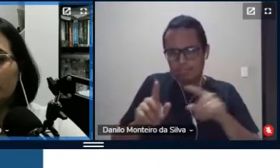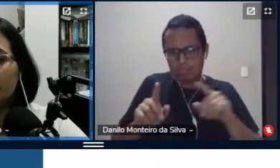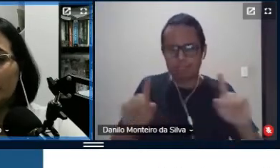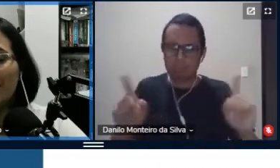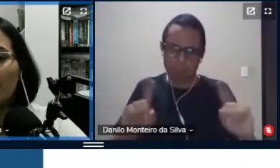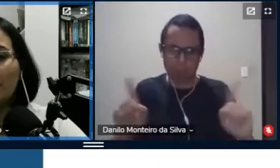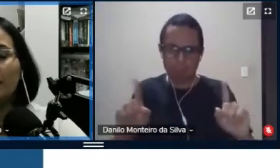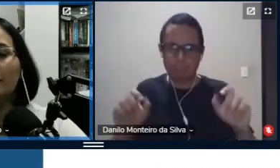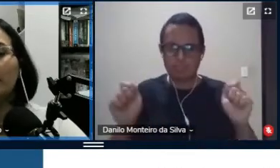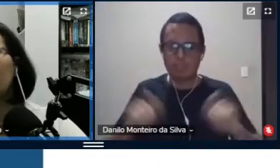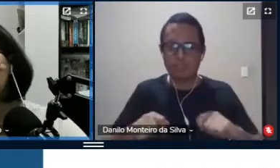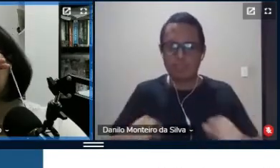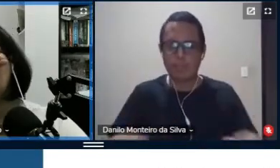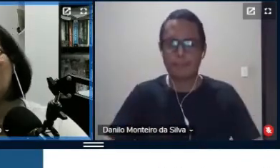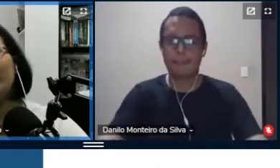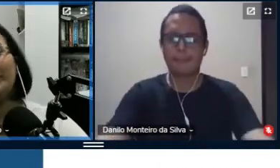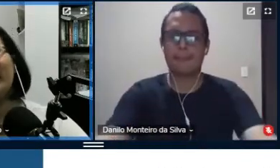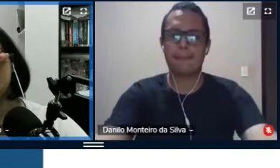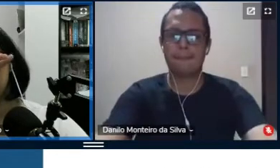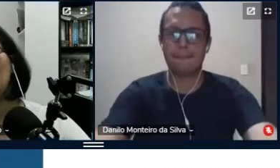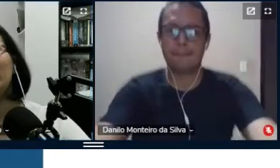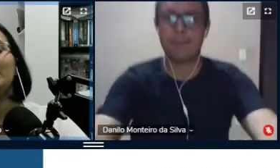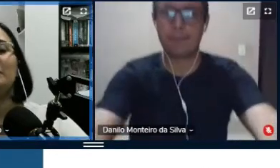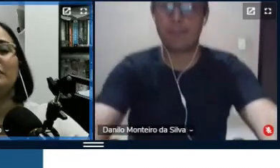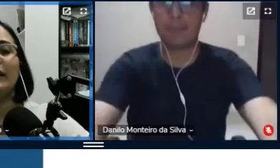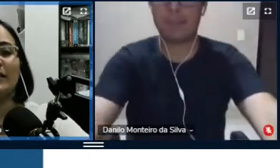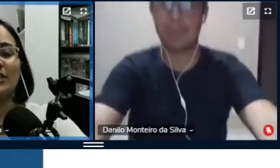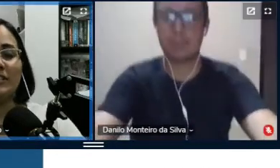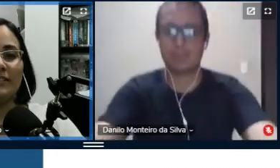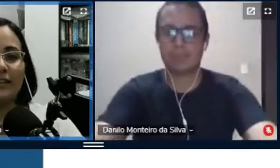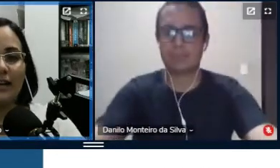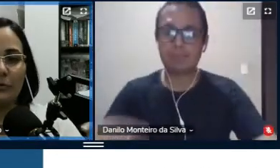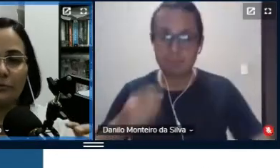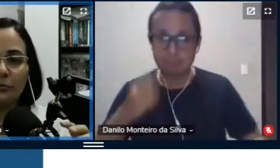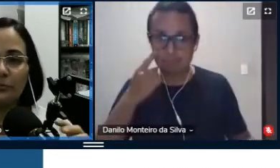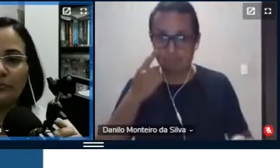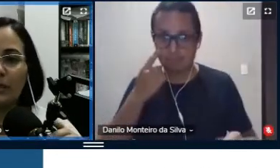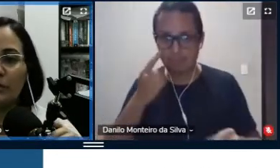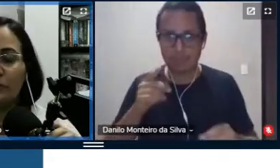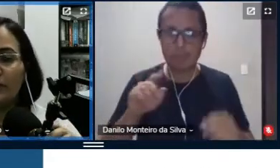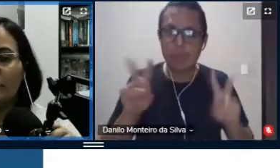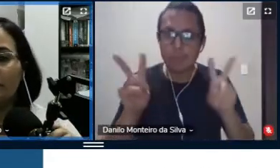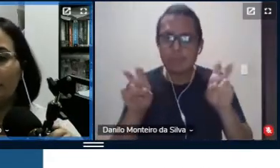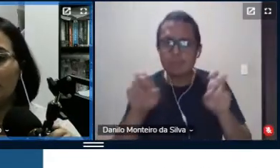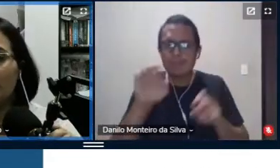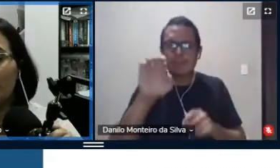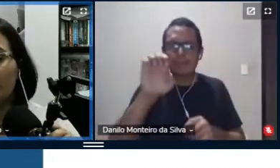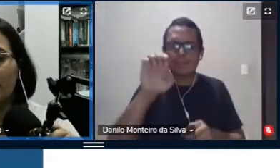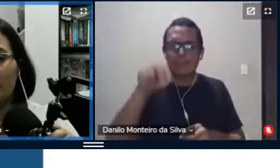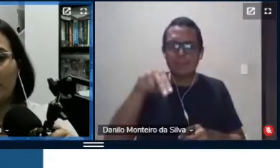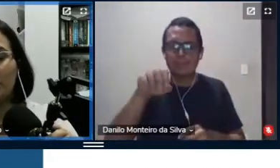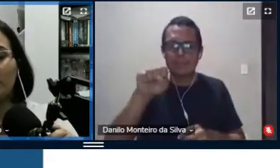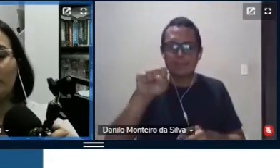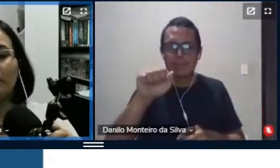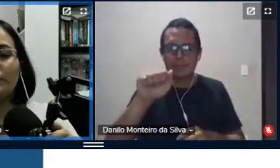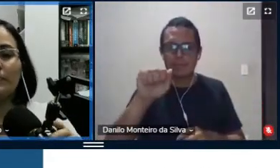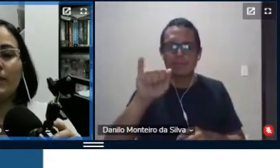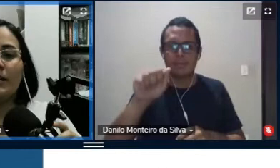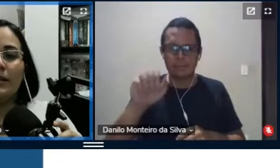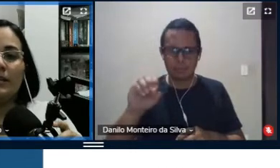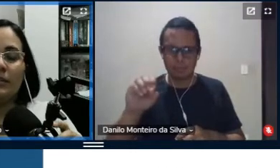Então, vamos dar uma olhada, né? Quando a gente fala de ensaios, eu falei já